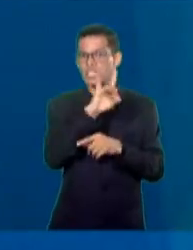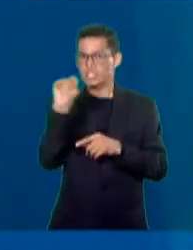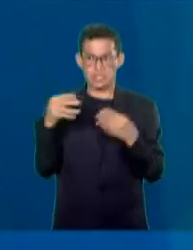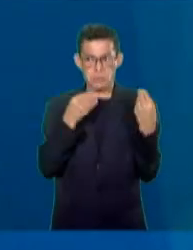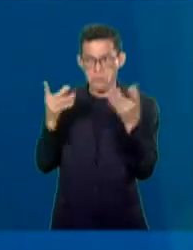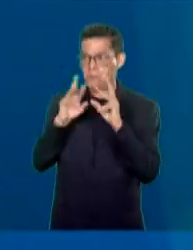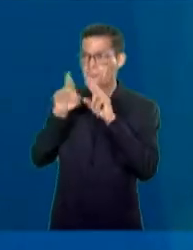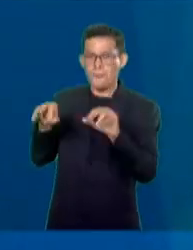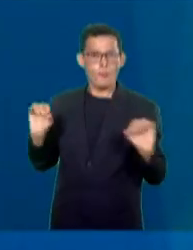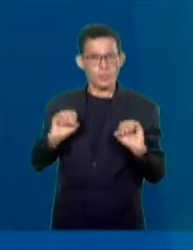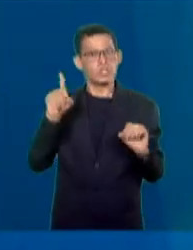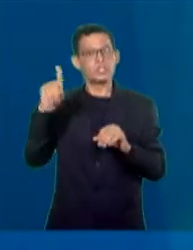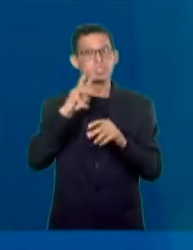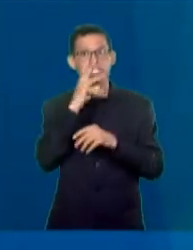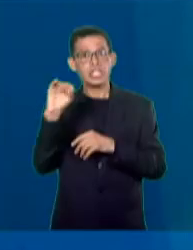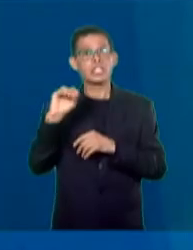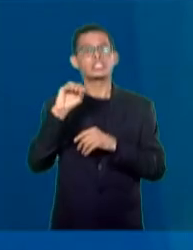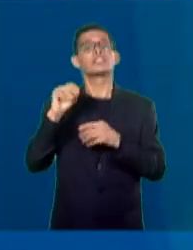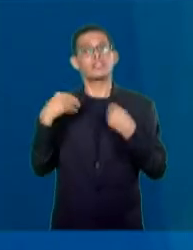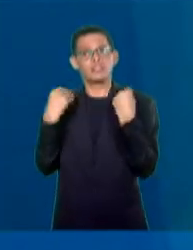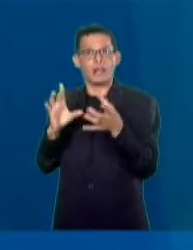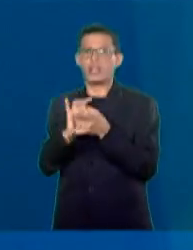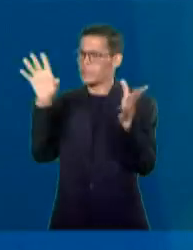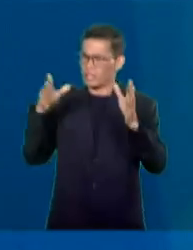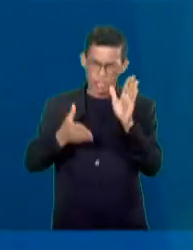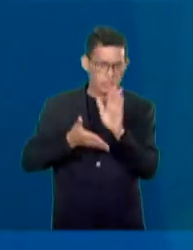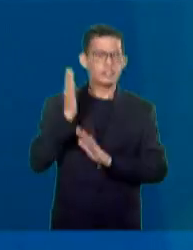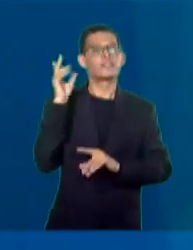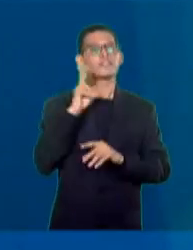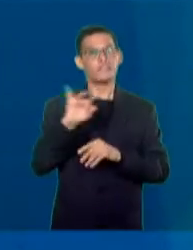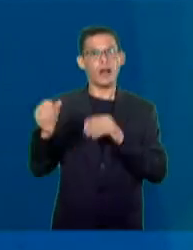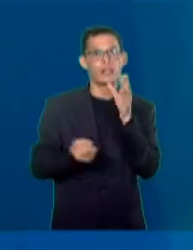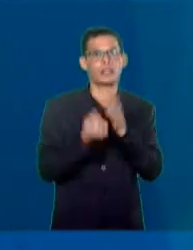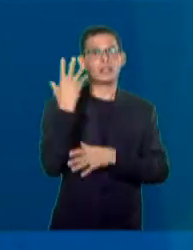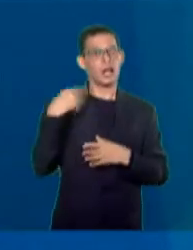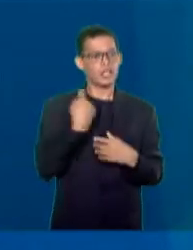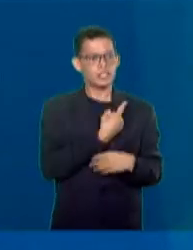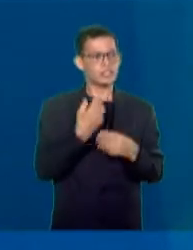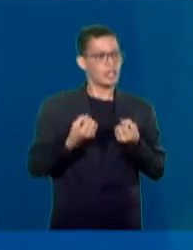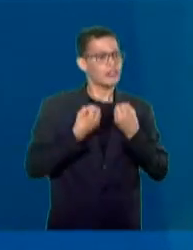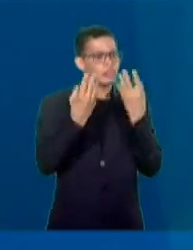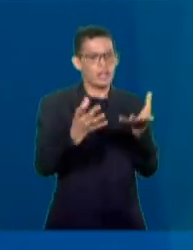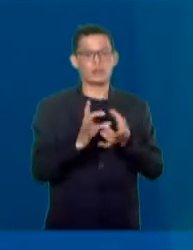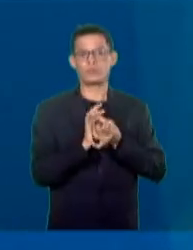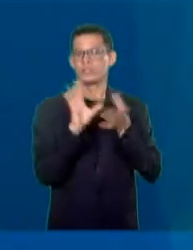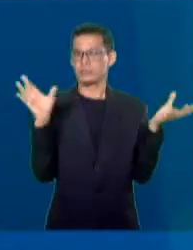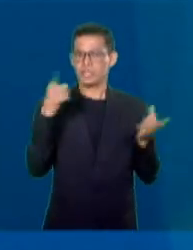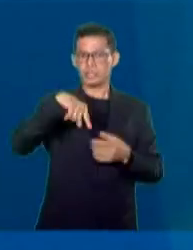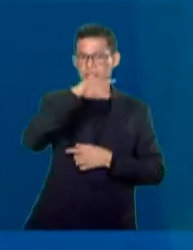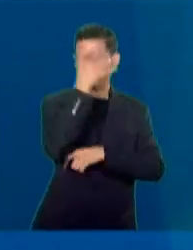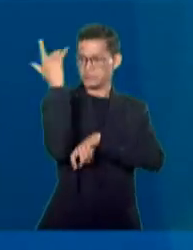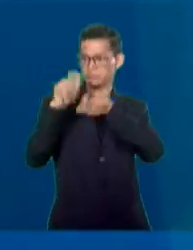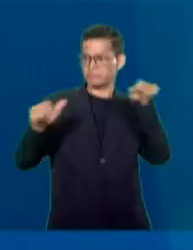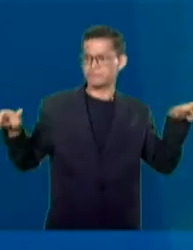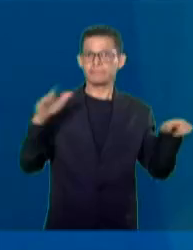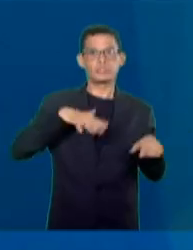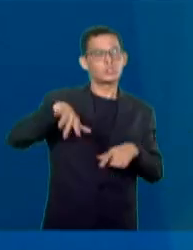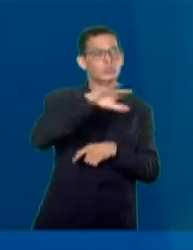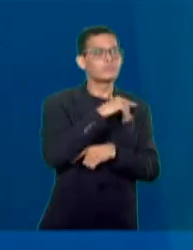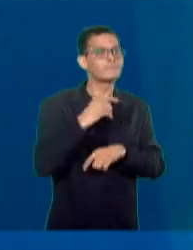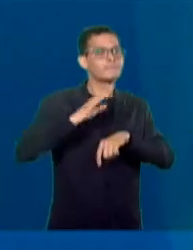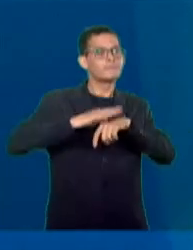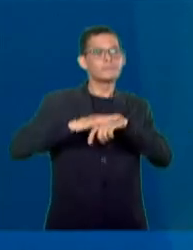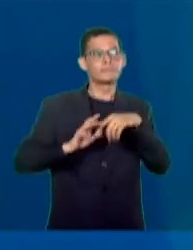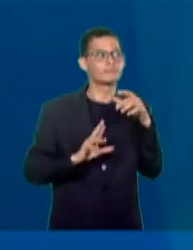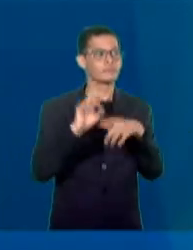o seu comércio e a liberdade que nós estamos dando para a população trabalhar correr atrás se empenhar abrir o seu próprio